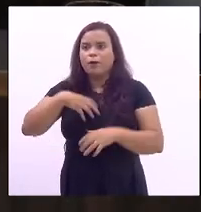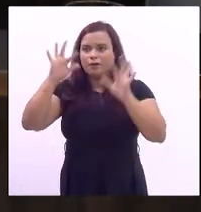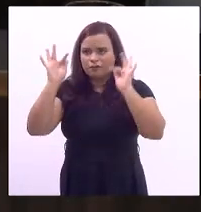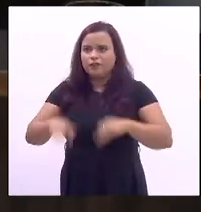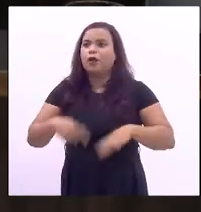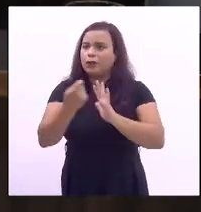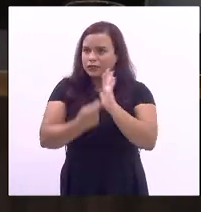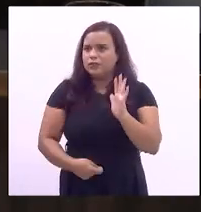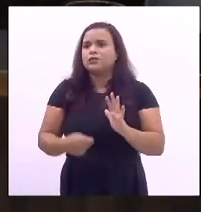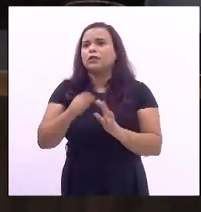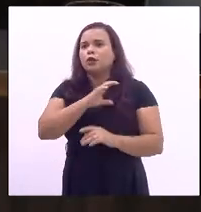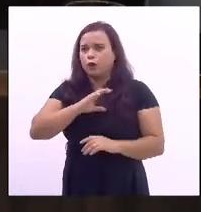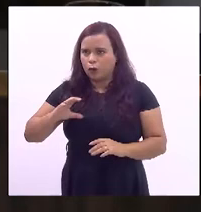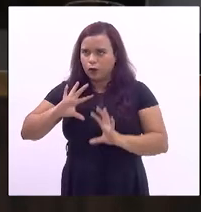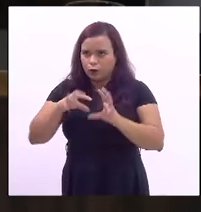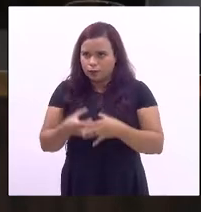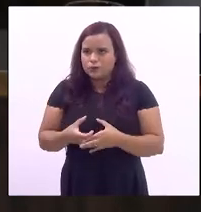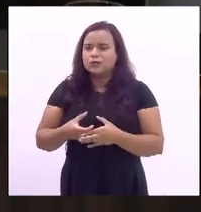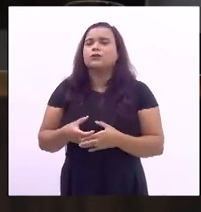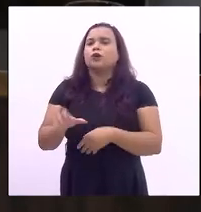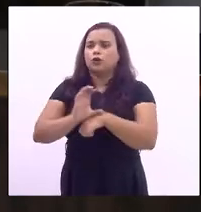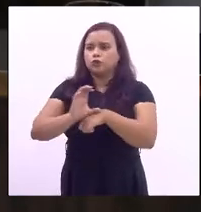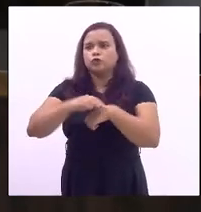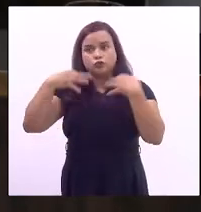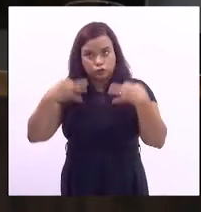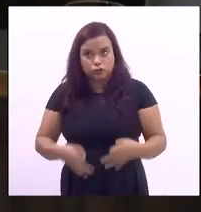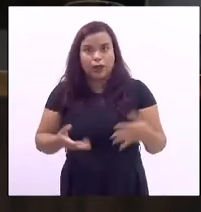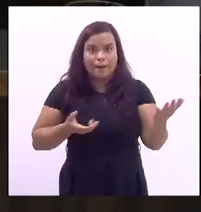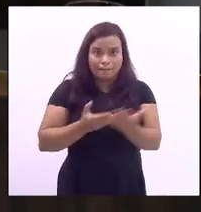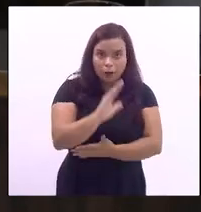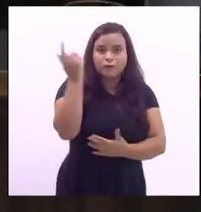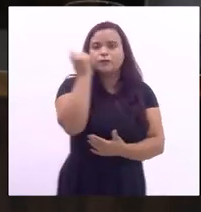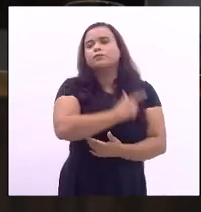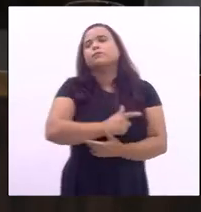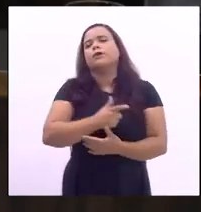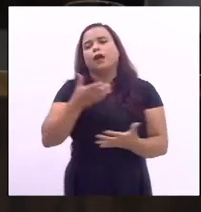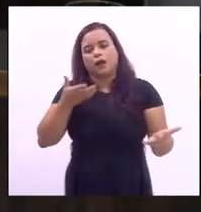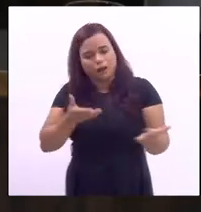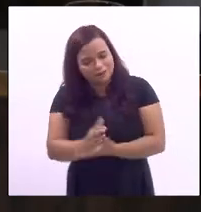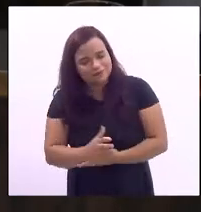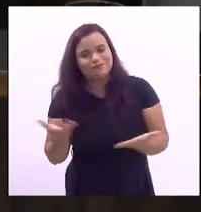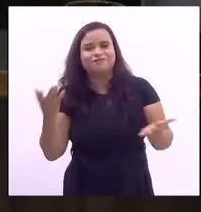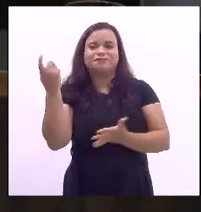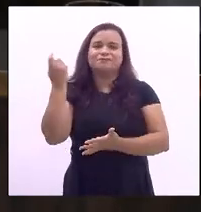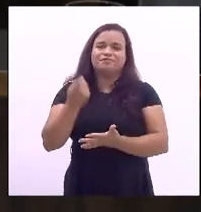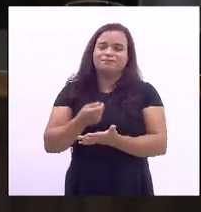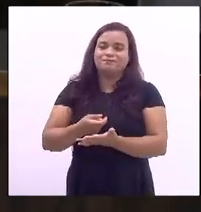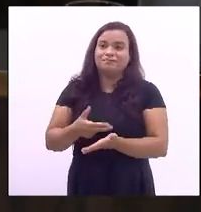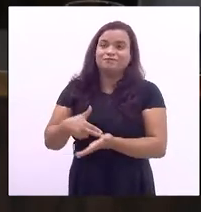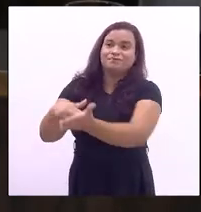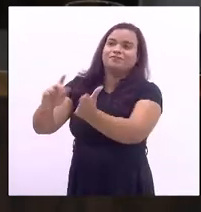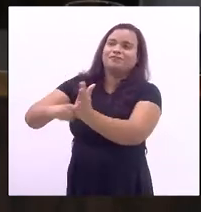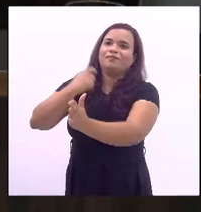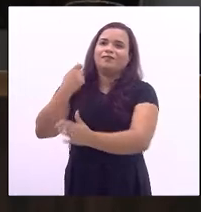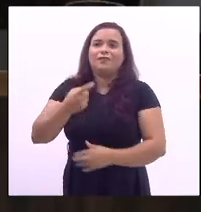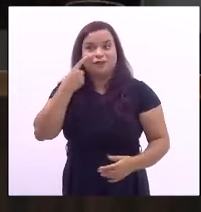final de redação da comissão de condição diz seus que aprovam permaneçam Como estão aprovada vai à autógrafo e o deputado máxima